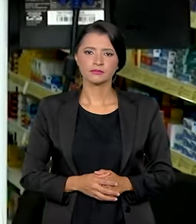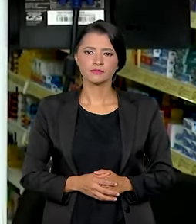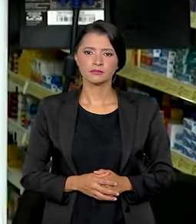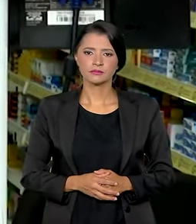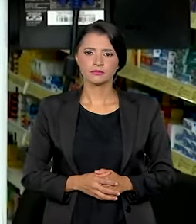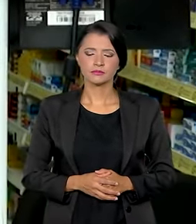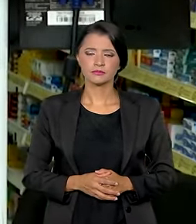Tchau. Tchau. Tchau.